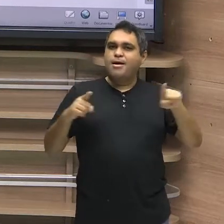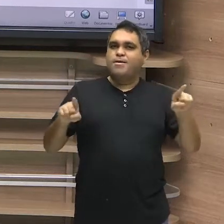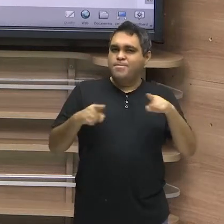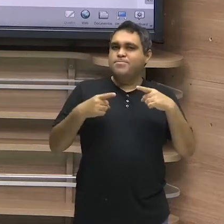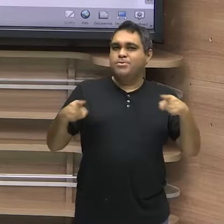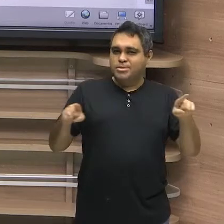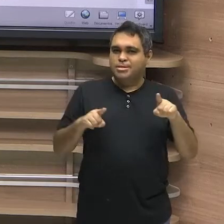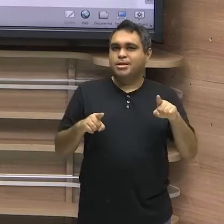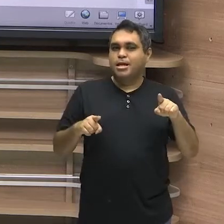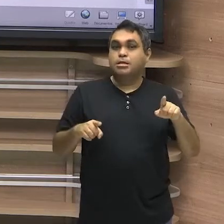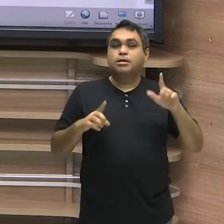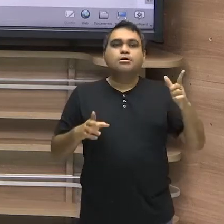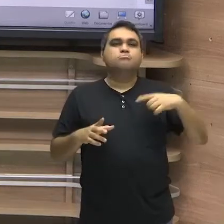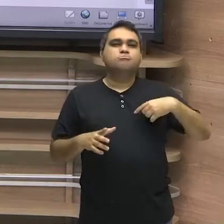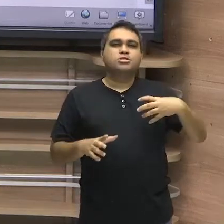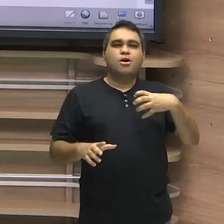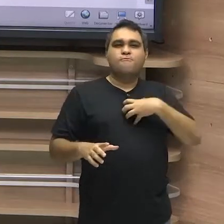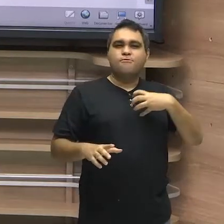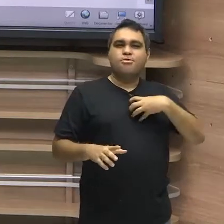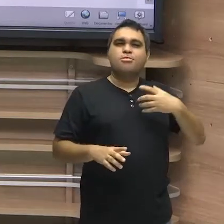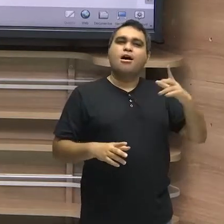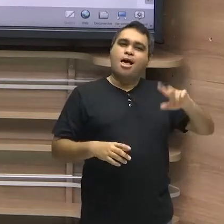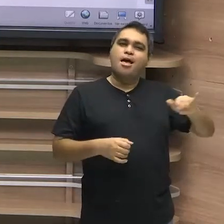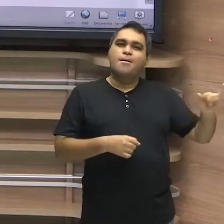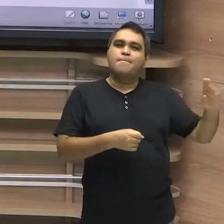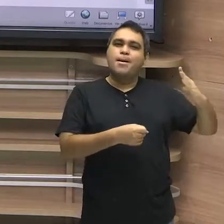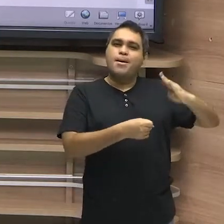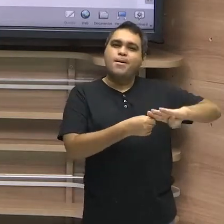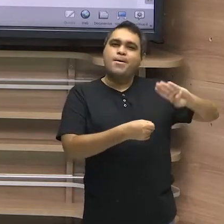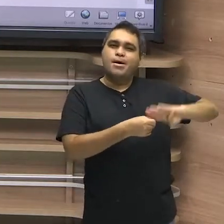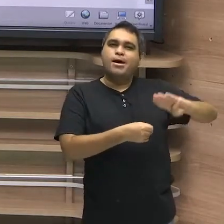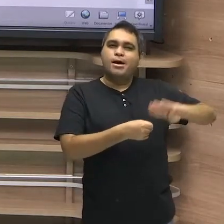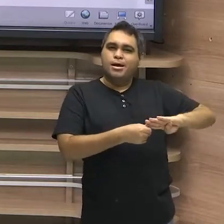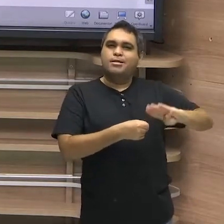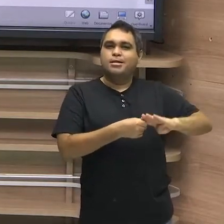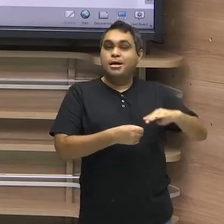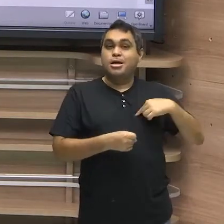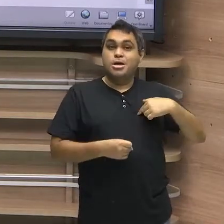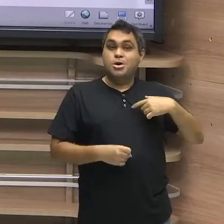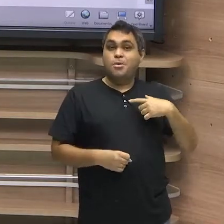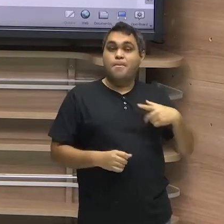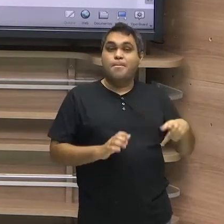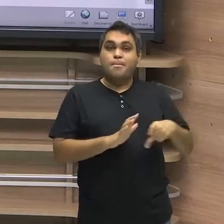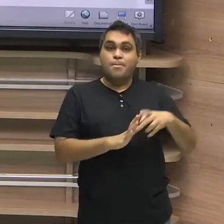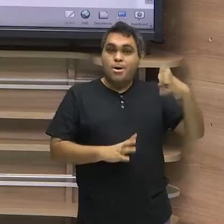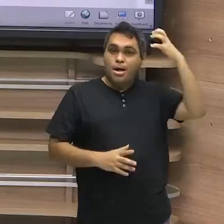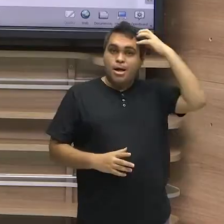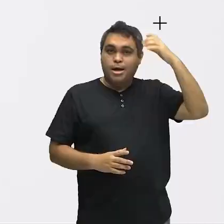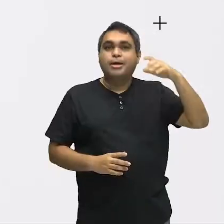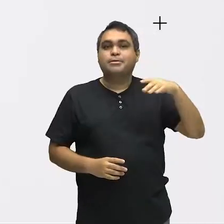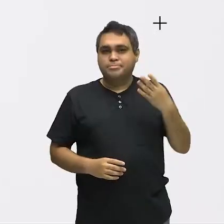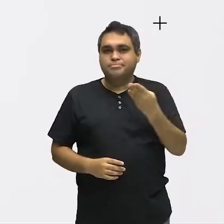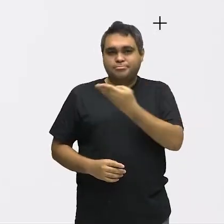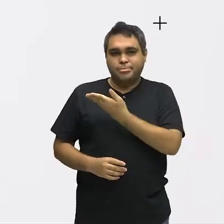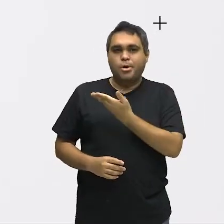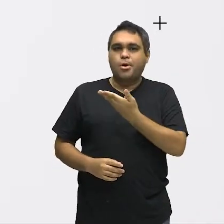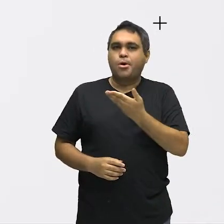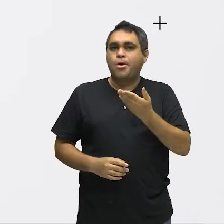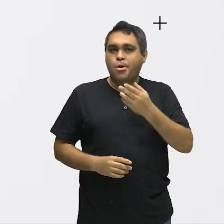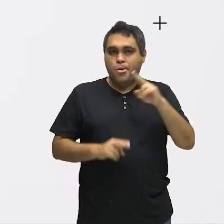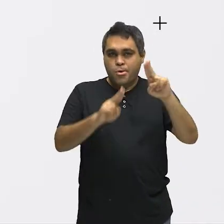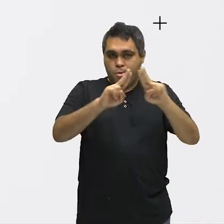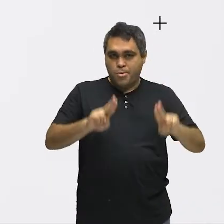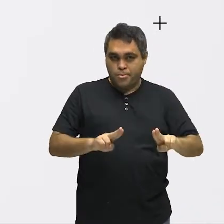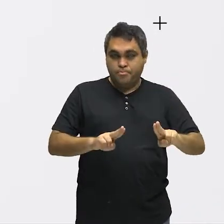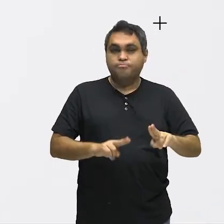Salvador, eu sou da terra de Nabucodonosor. Então, ele é famoso por aqui, né, gente? Nabucodonosor, ele vai